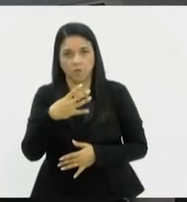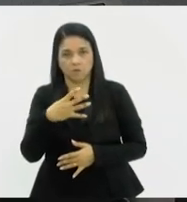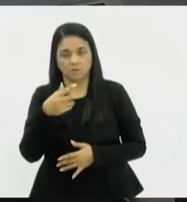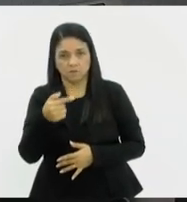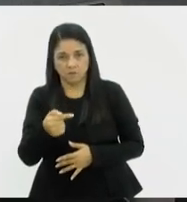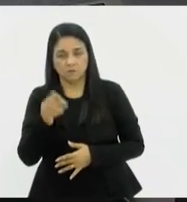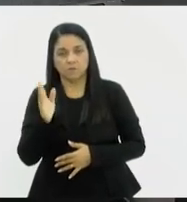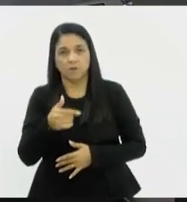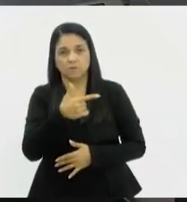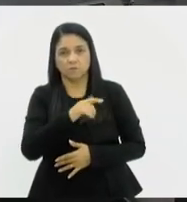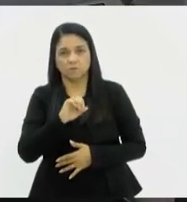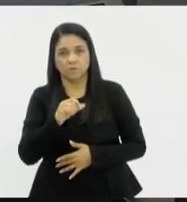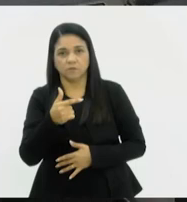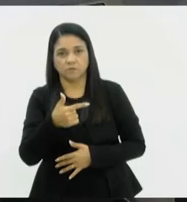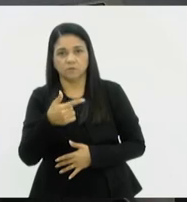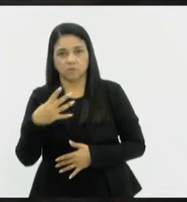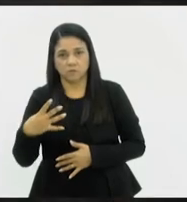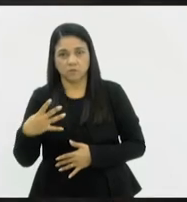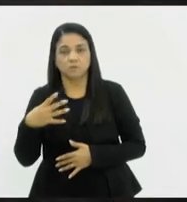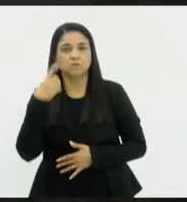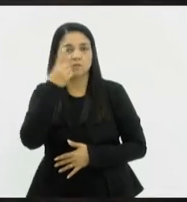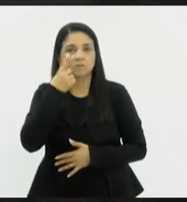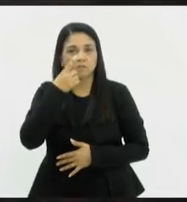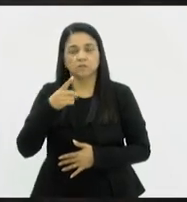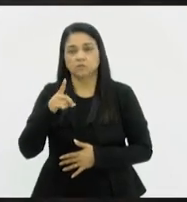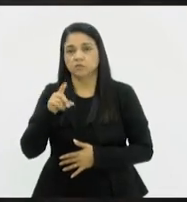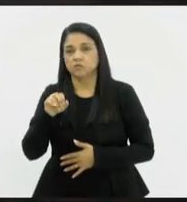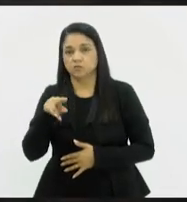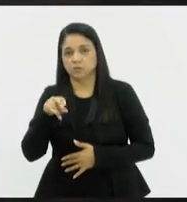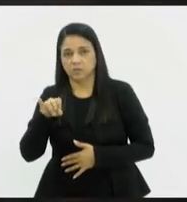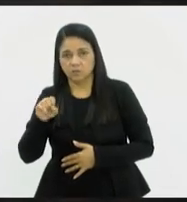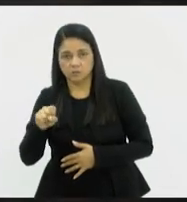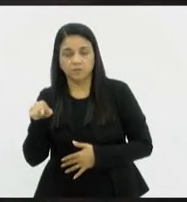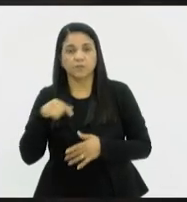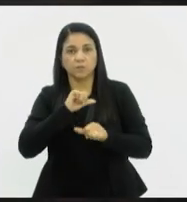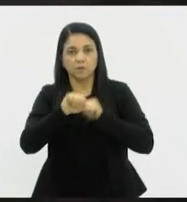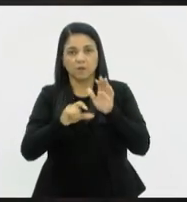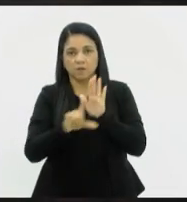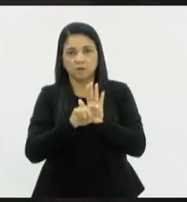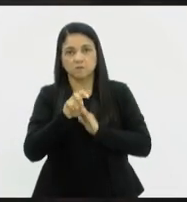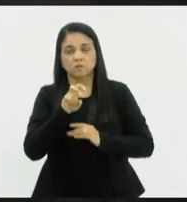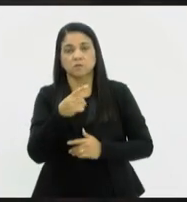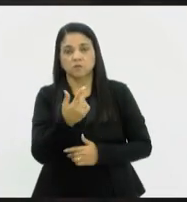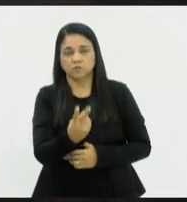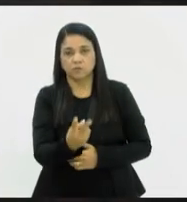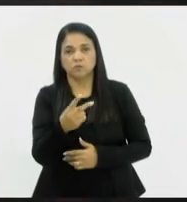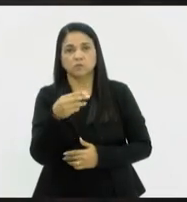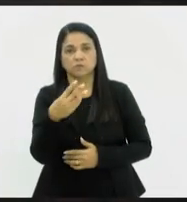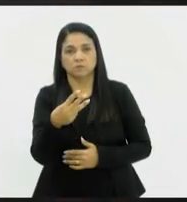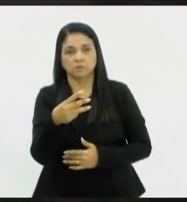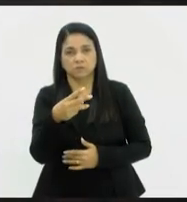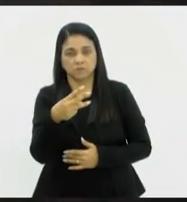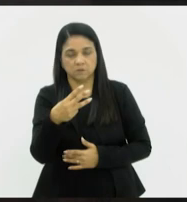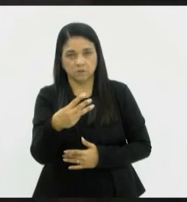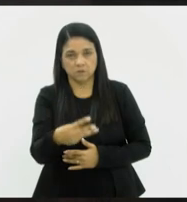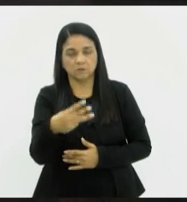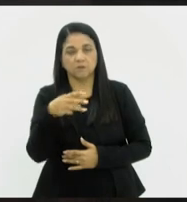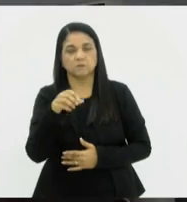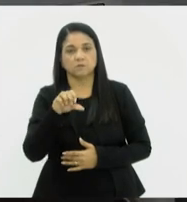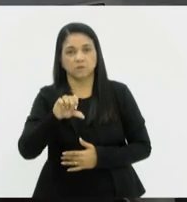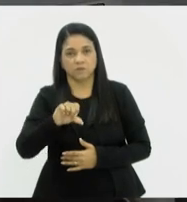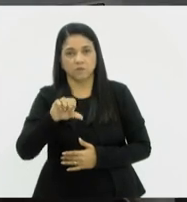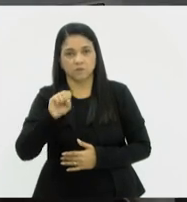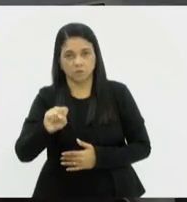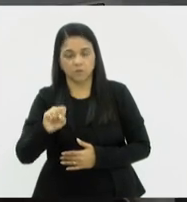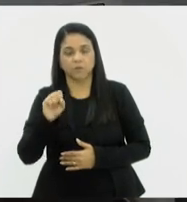3047/2024, de autoria do deputado Dionísio Lins, que altera a lei número 2398, de 11 de maio